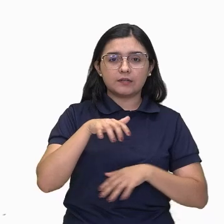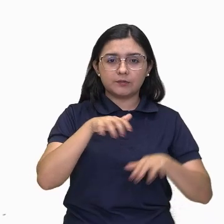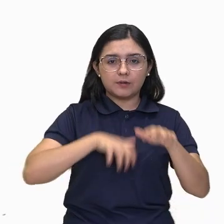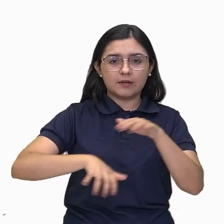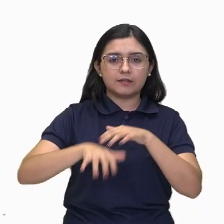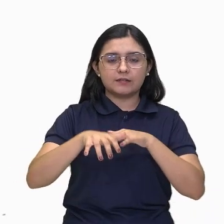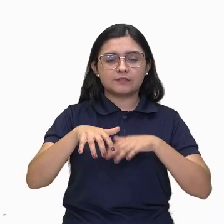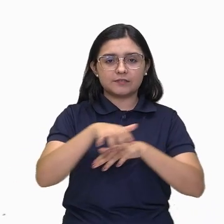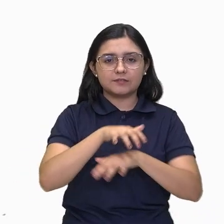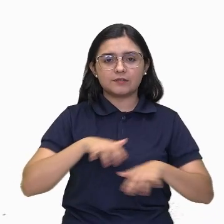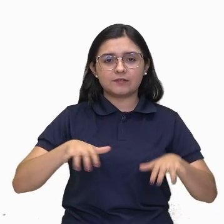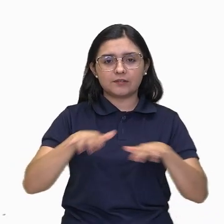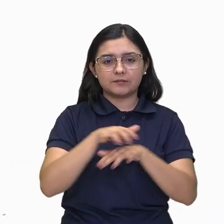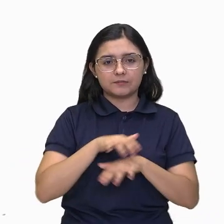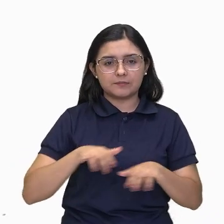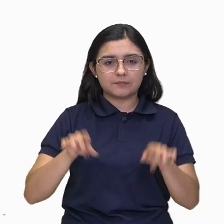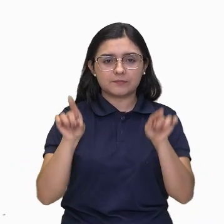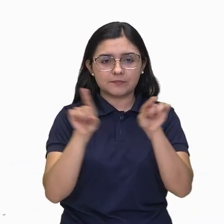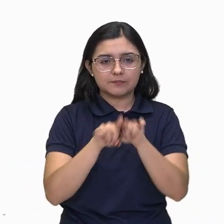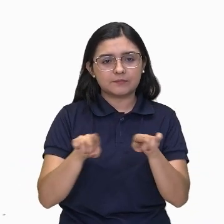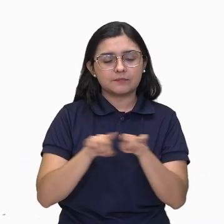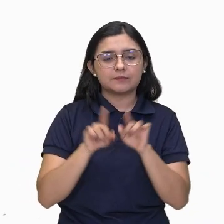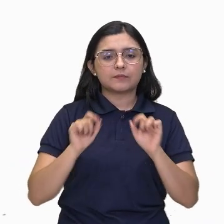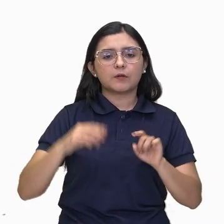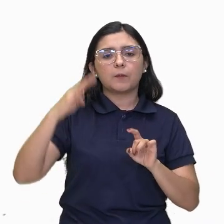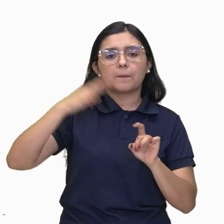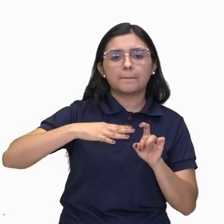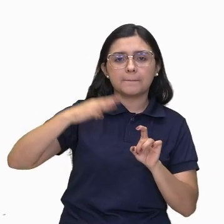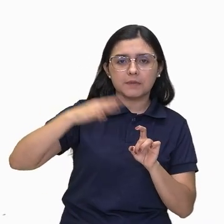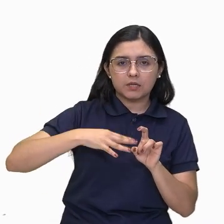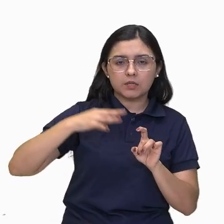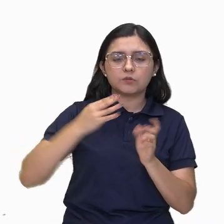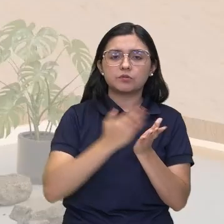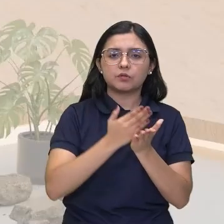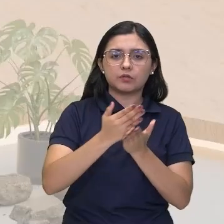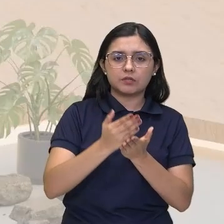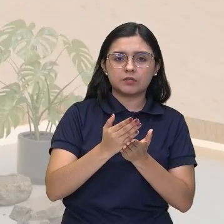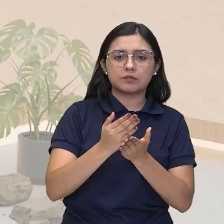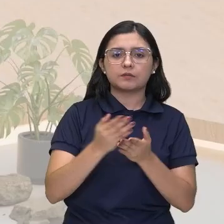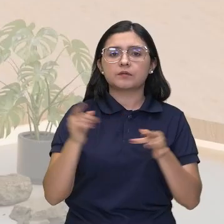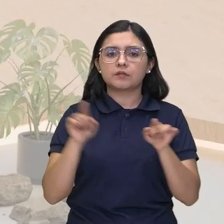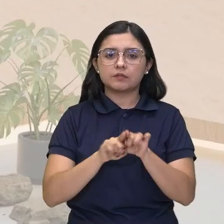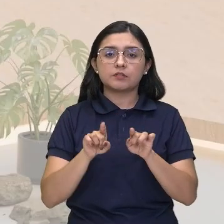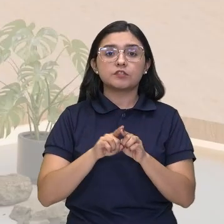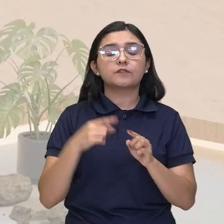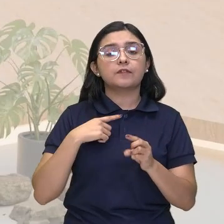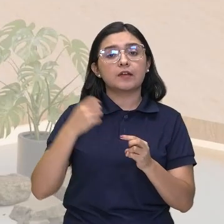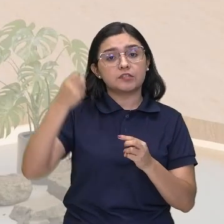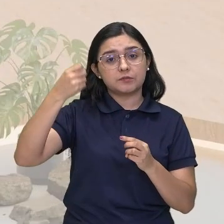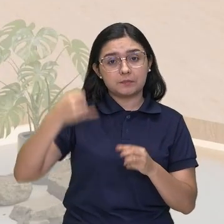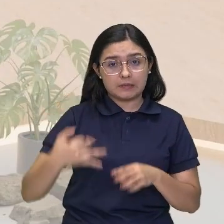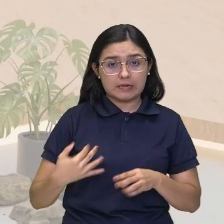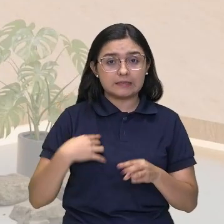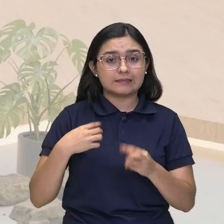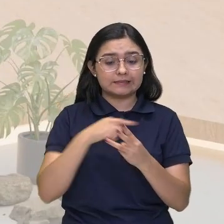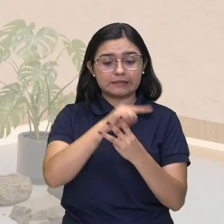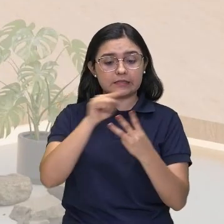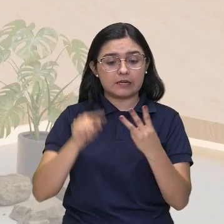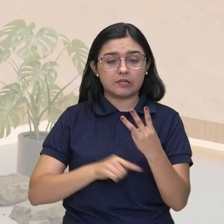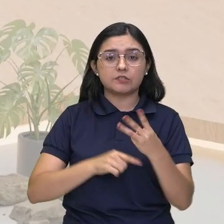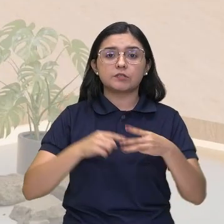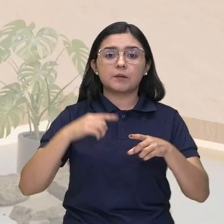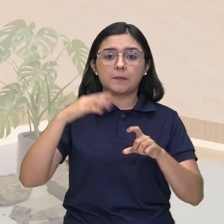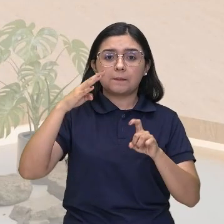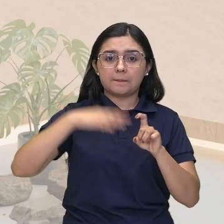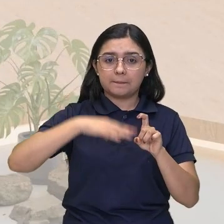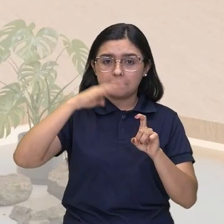os seus mitos, tem o mito de origem, tem o mito, né? Aí nós vamos falar de 3 mitos, só para dar um exemplo aqui, né? Por